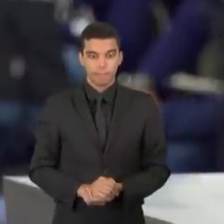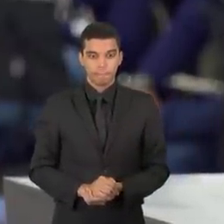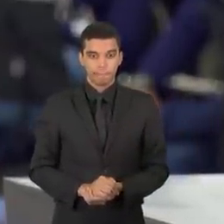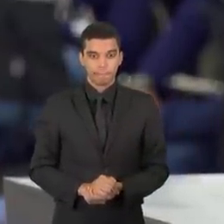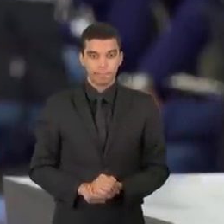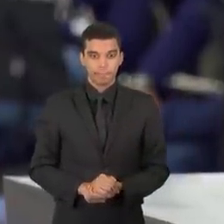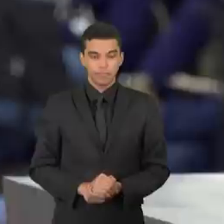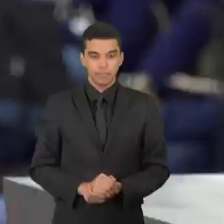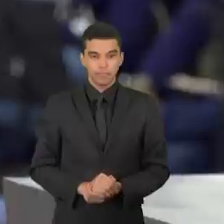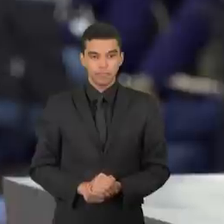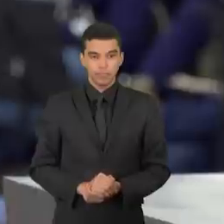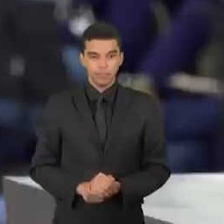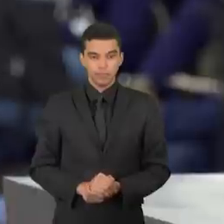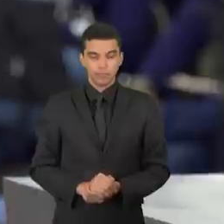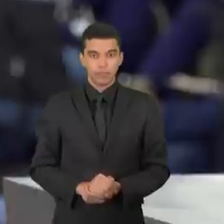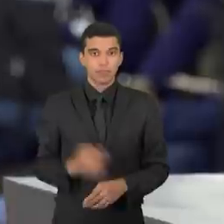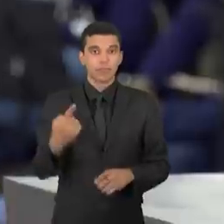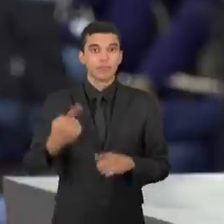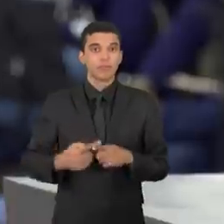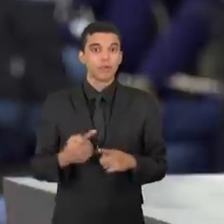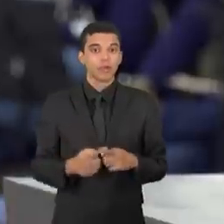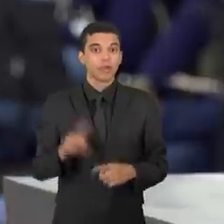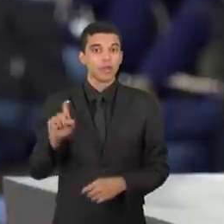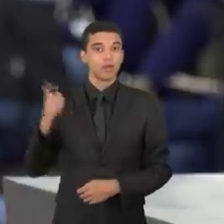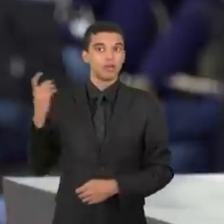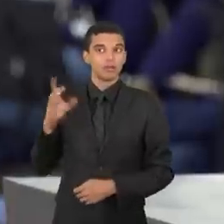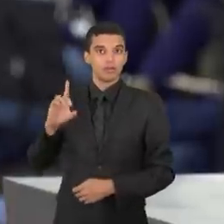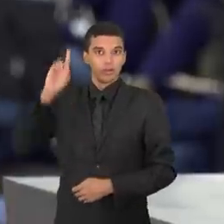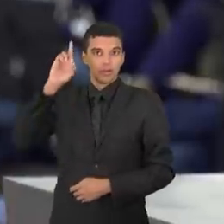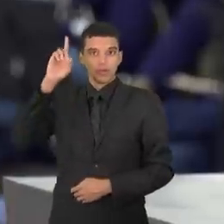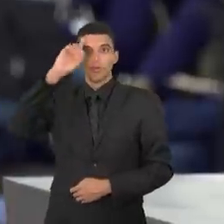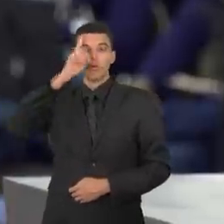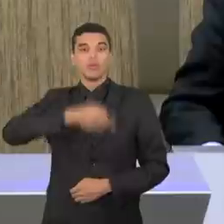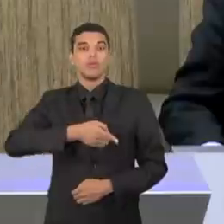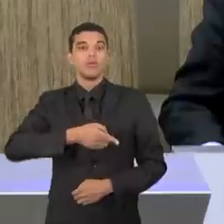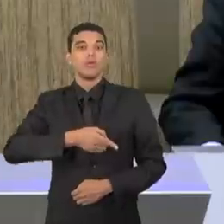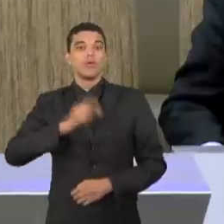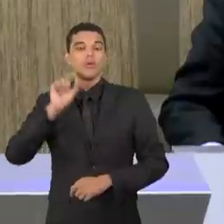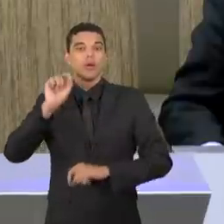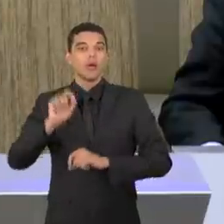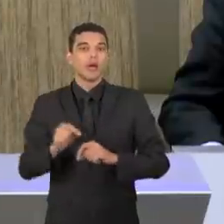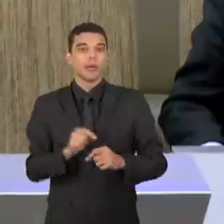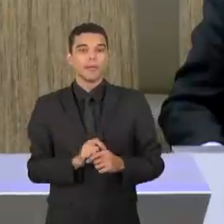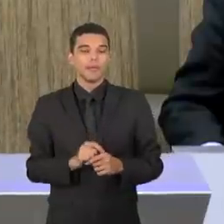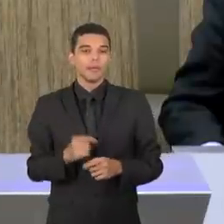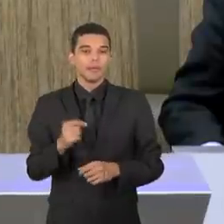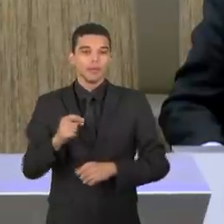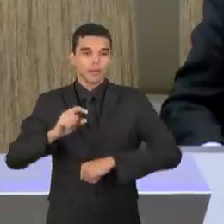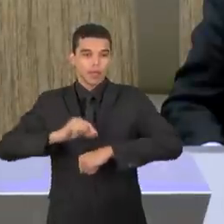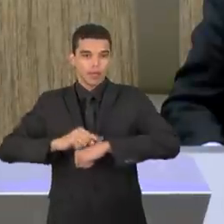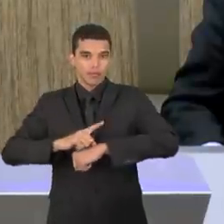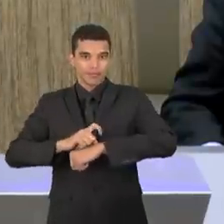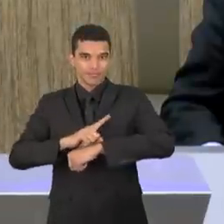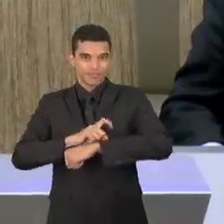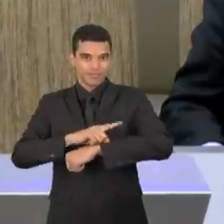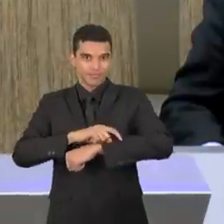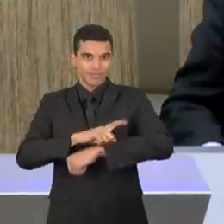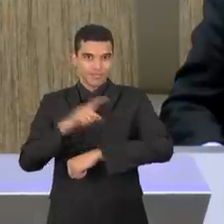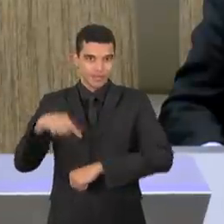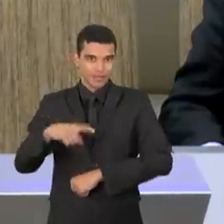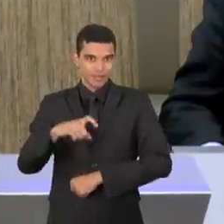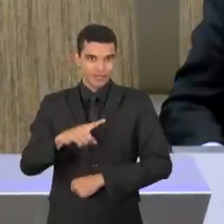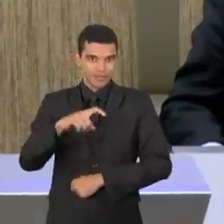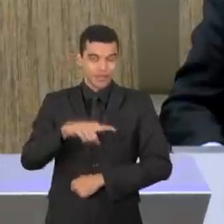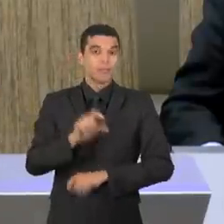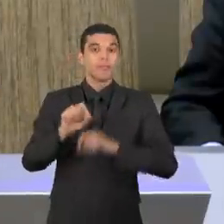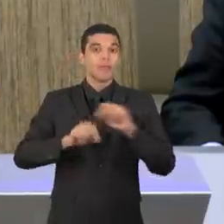ele manda o gafanhoto, aí vem, come todas as folhas. Aí, não vou explicar sobre, alguém já leu a